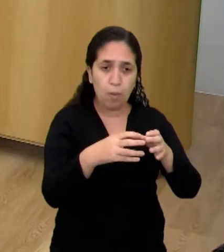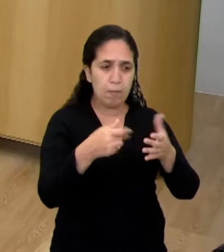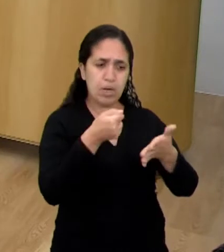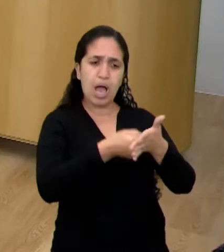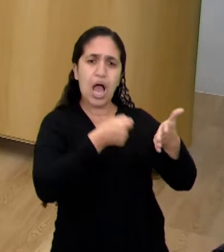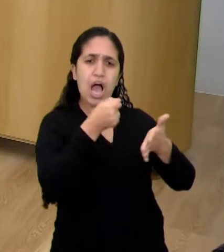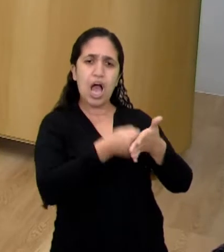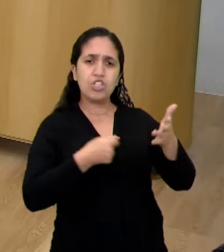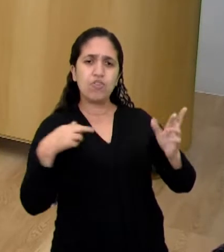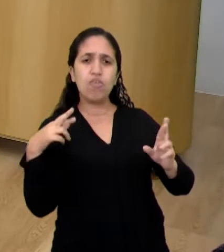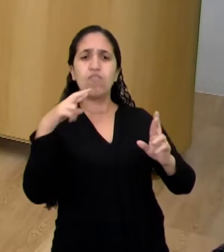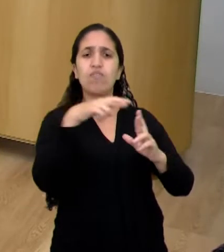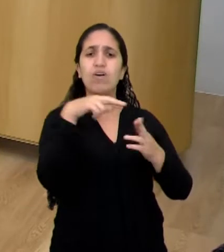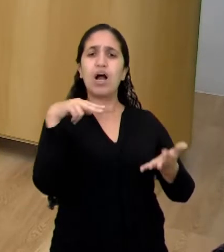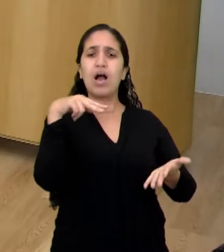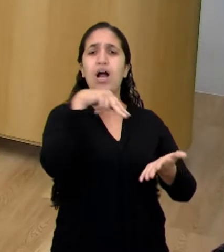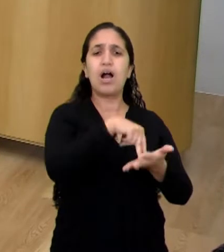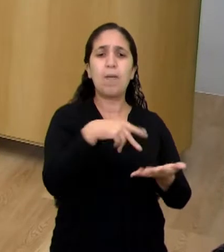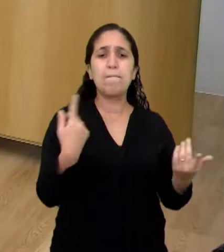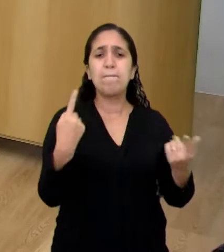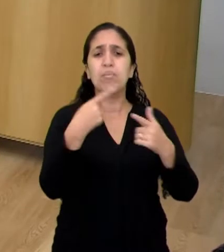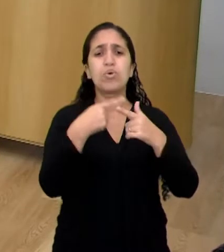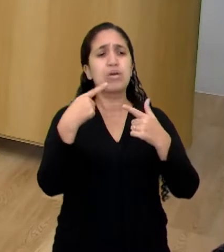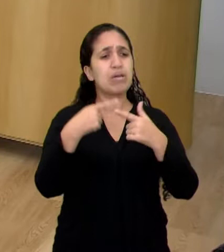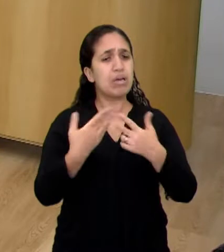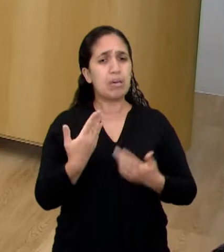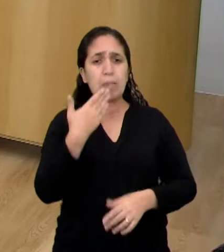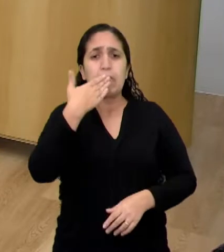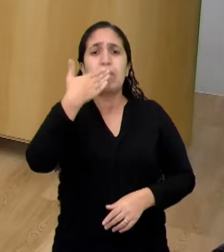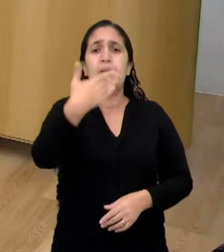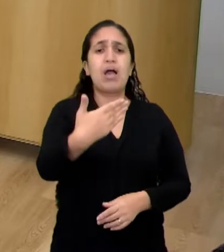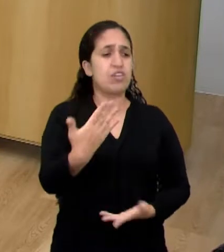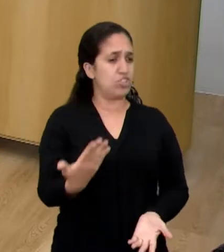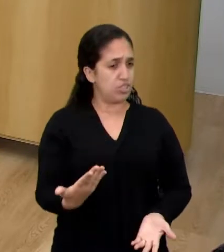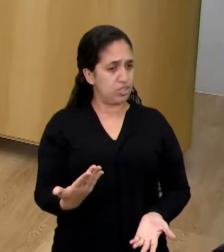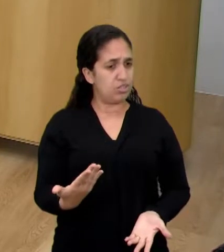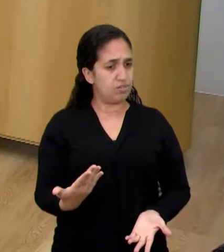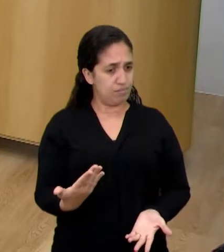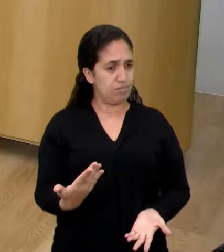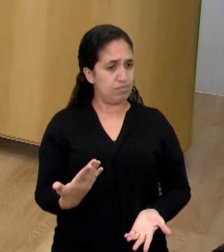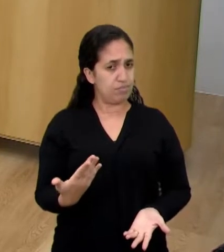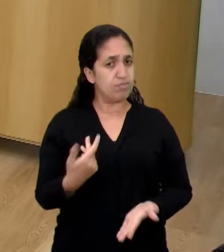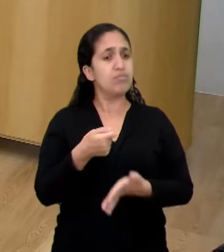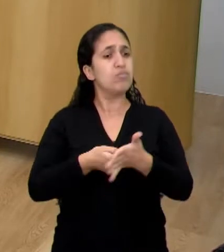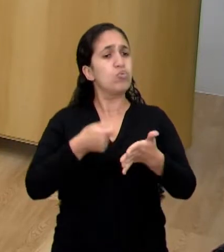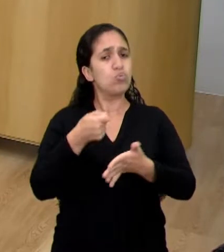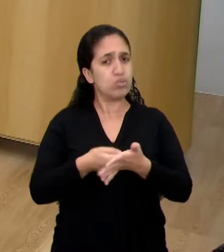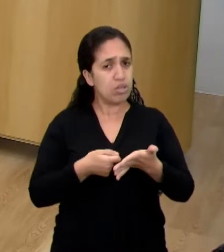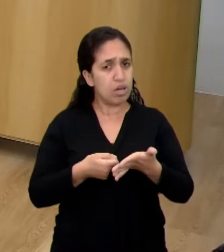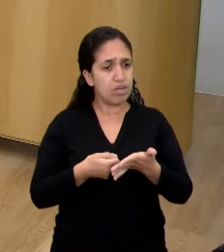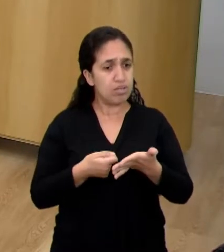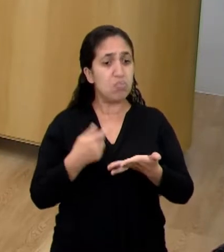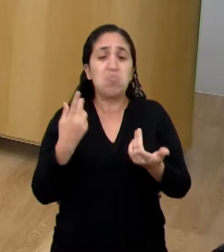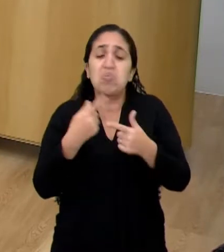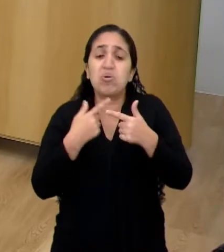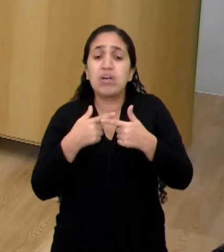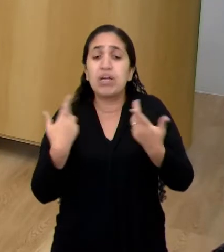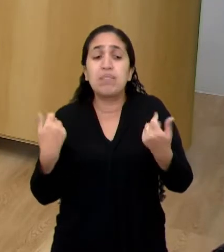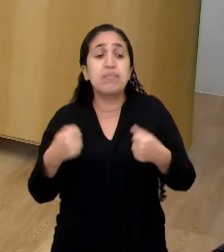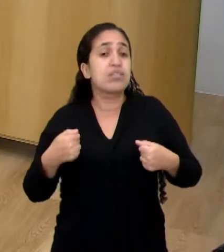Por que existe isso? Por que as pessoas pedem representatividade? Por que elas anseiam por representatividade? E por que é necessário fazer